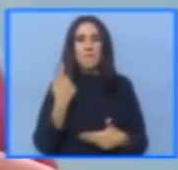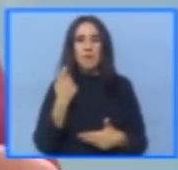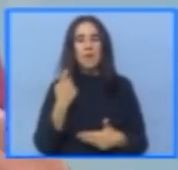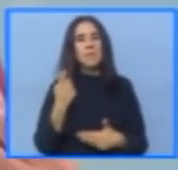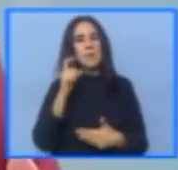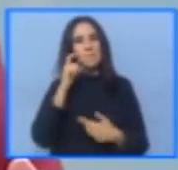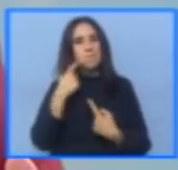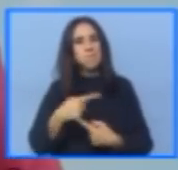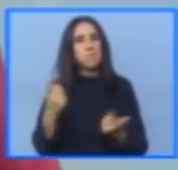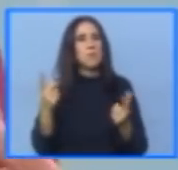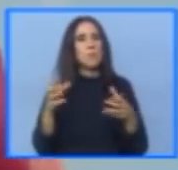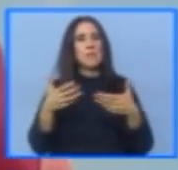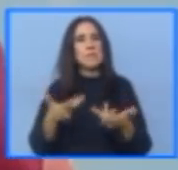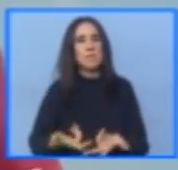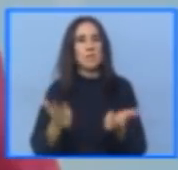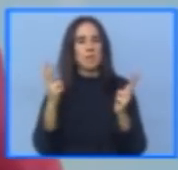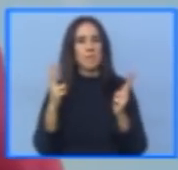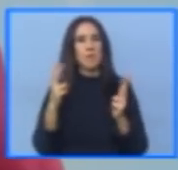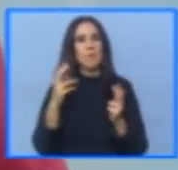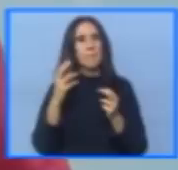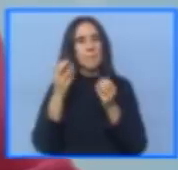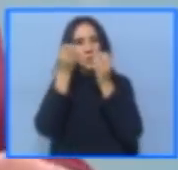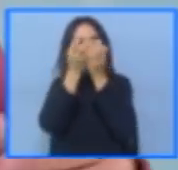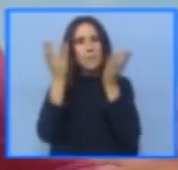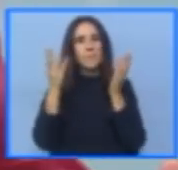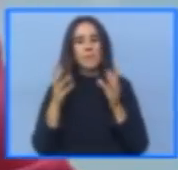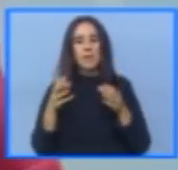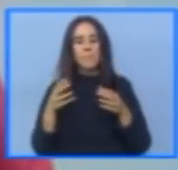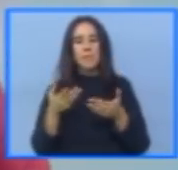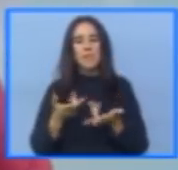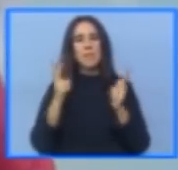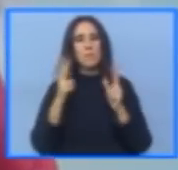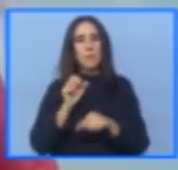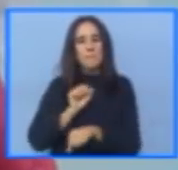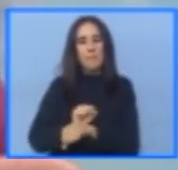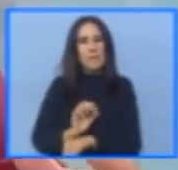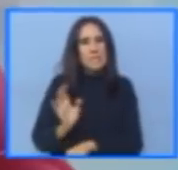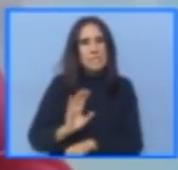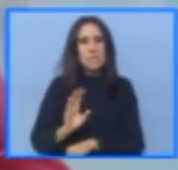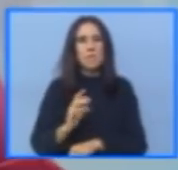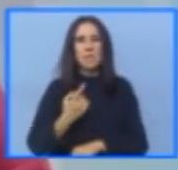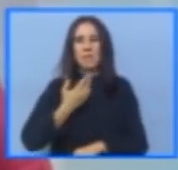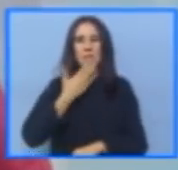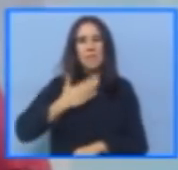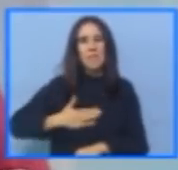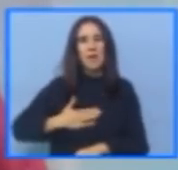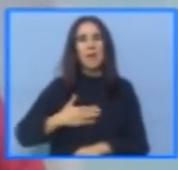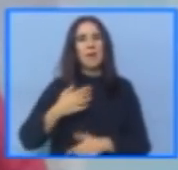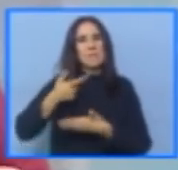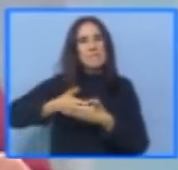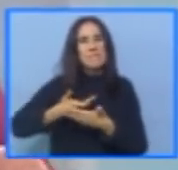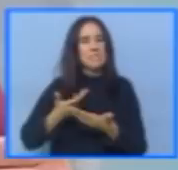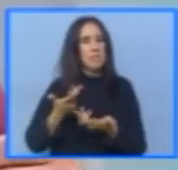uma comunidade livre, mais profética, livre das amarras, livre daquilo que aprisiona, livre